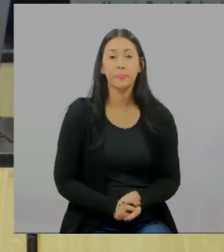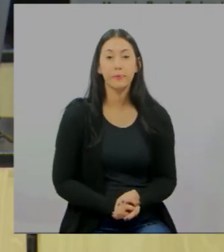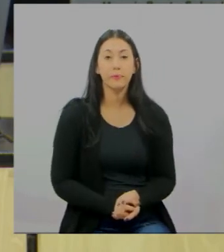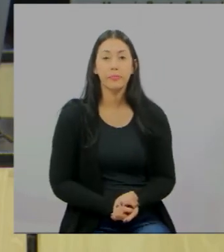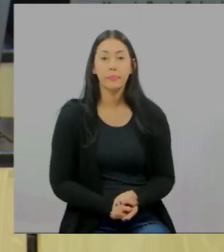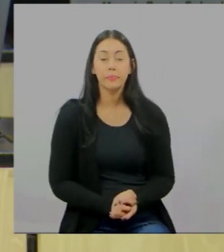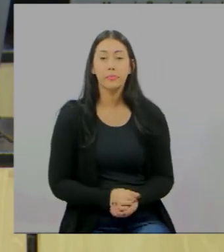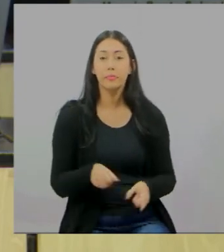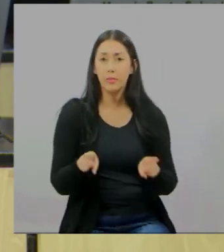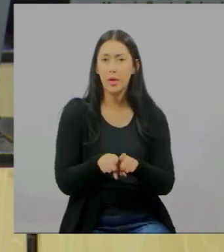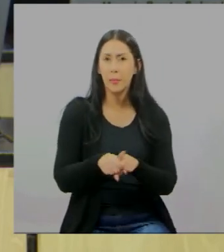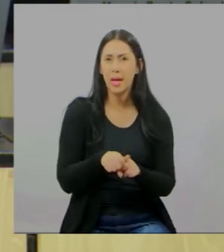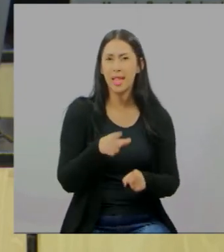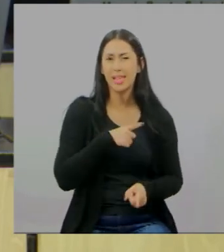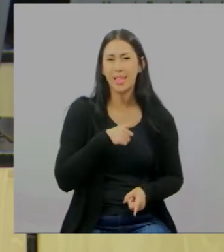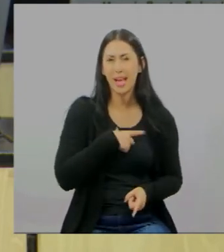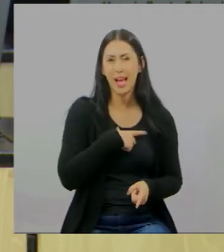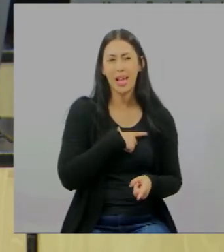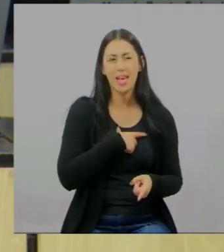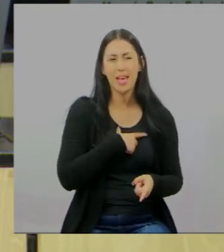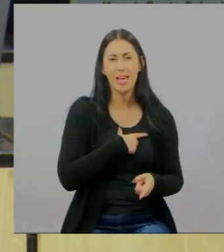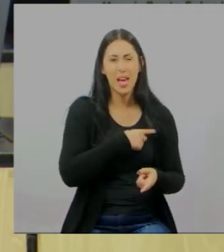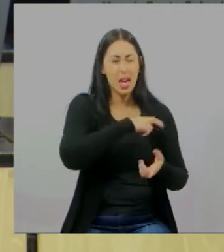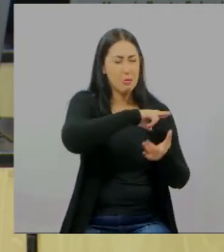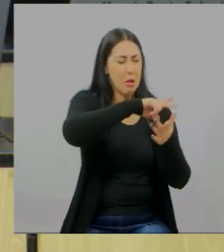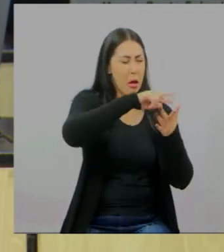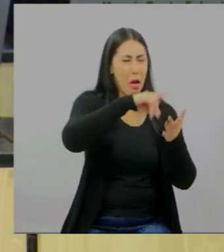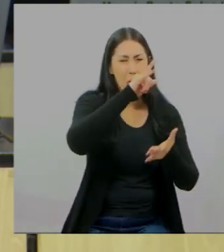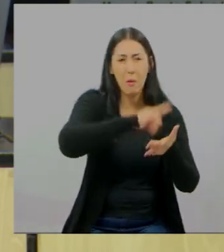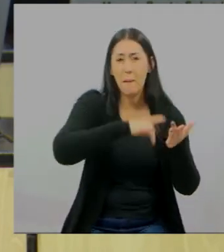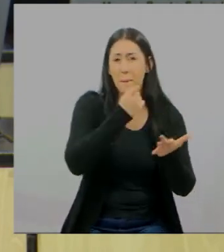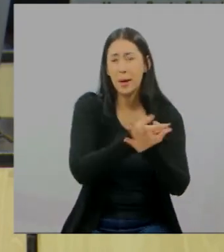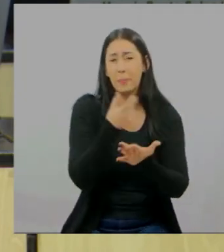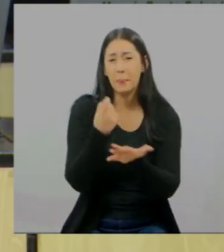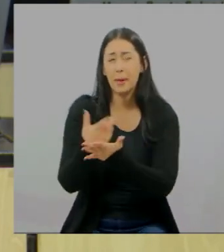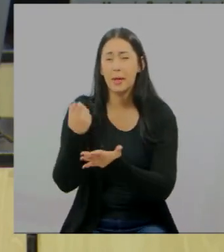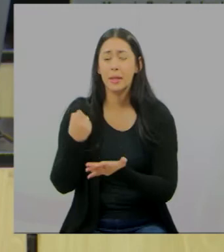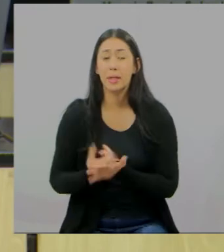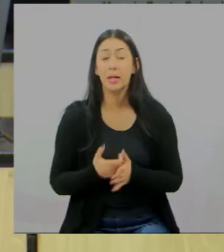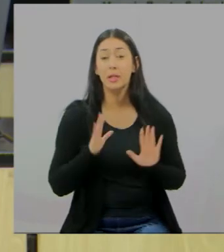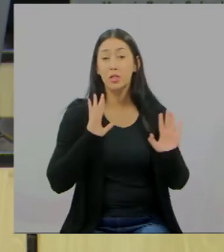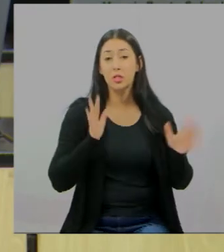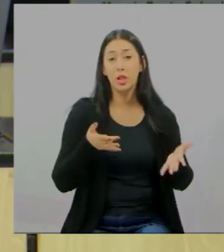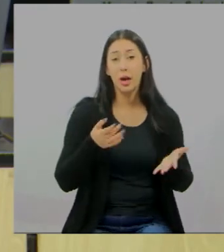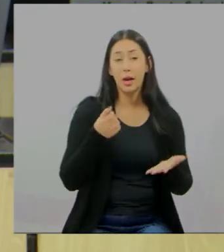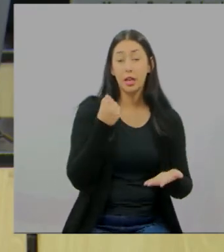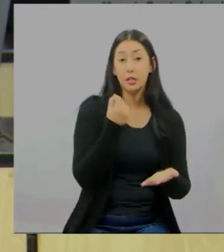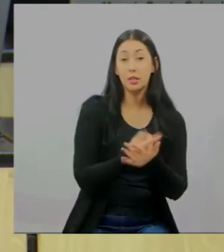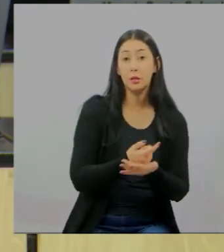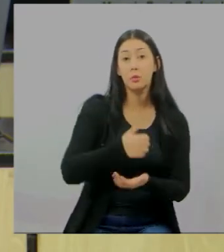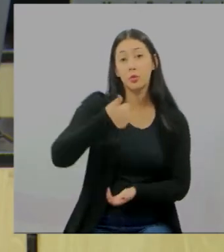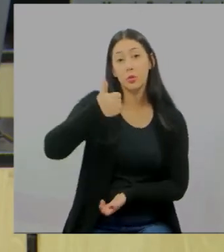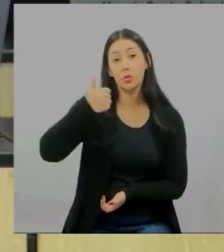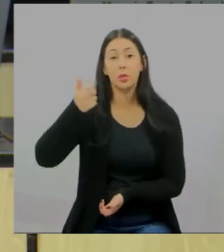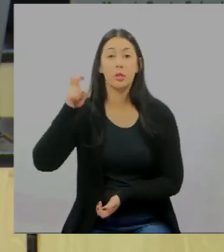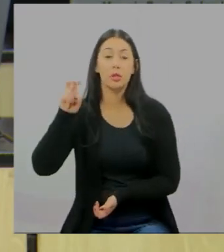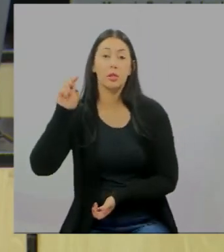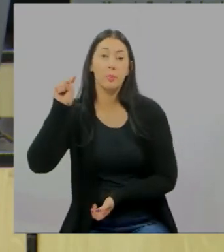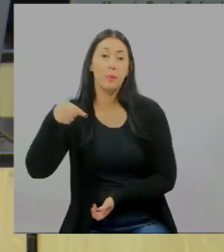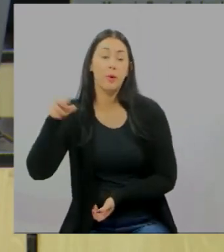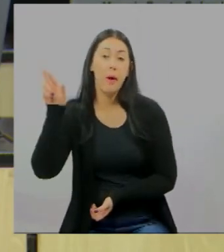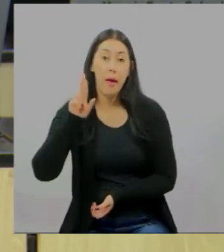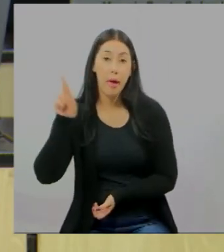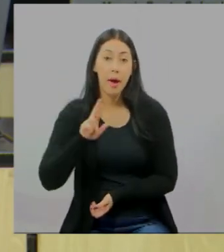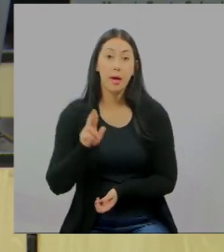dentre as despesas emergenciais de combate à Covid-19, já foram empenhados R$ 115 mil no serviço de